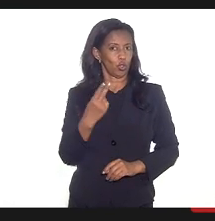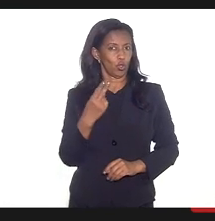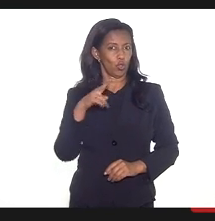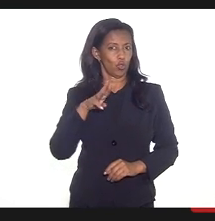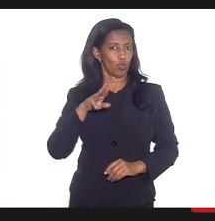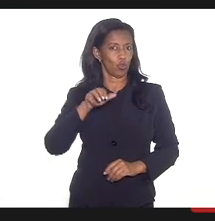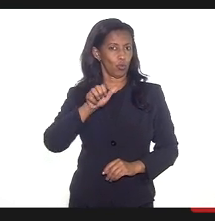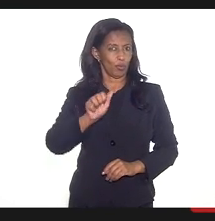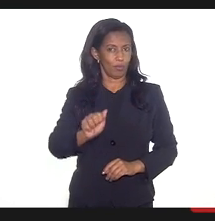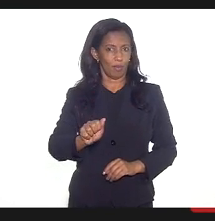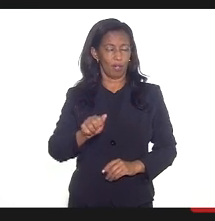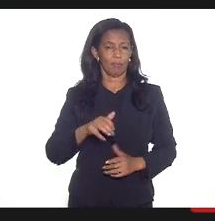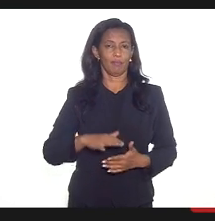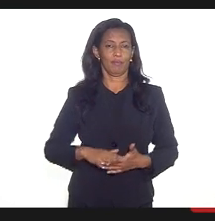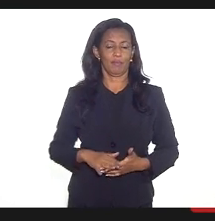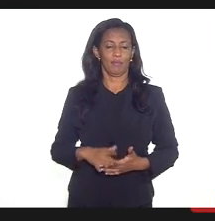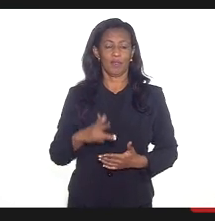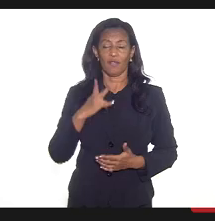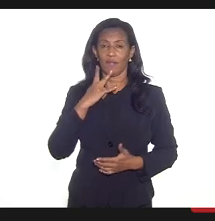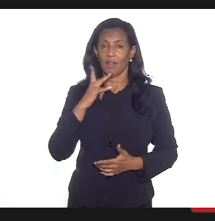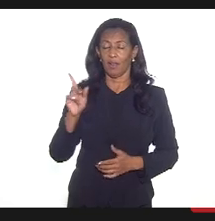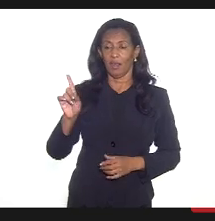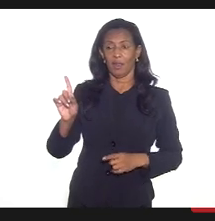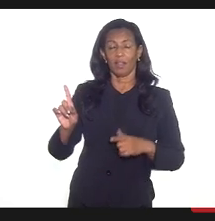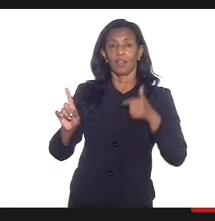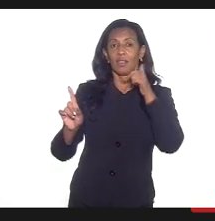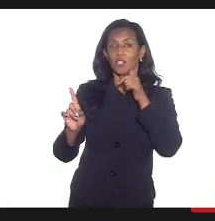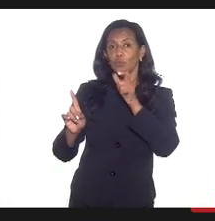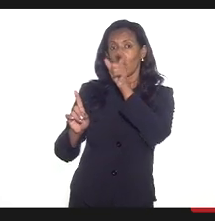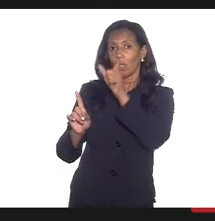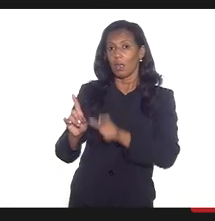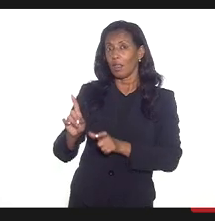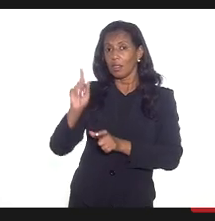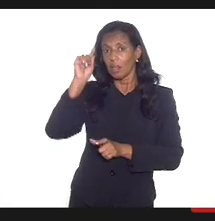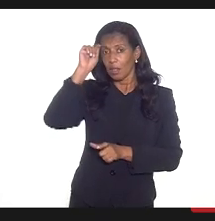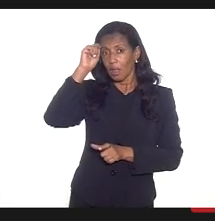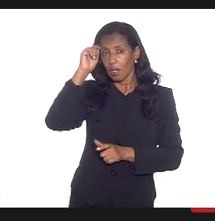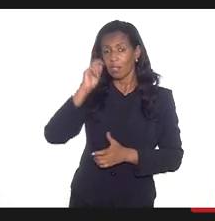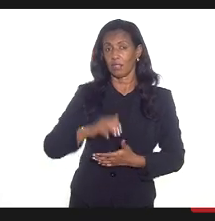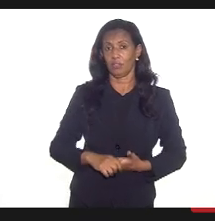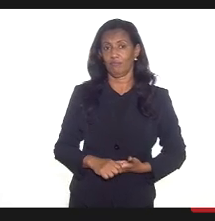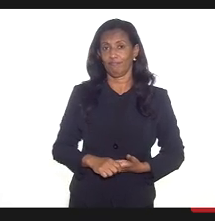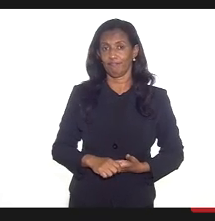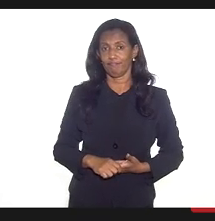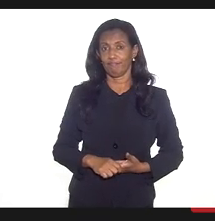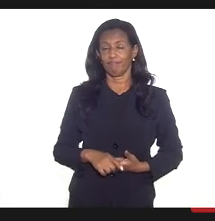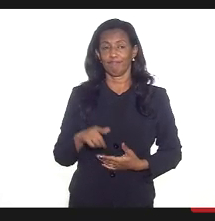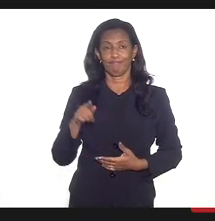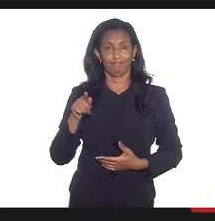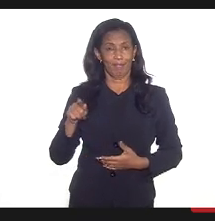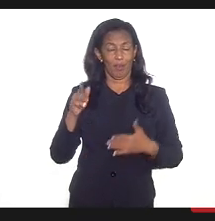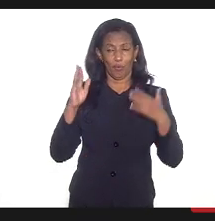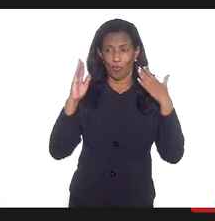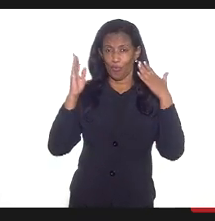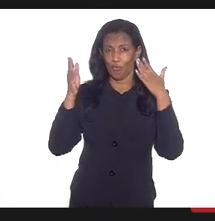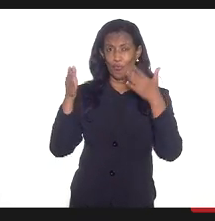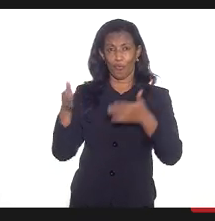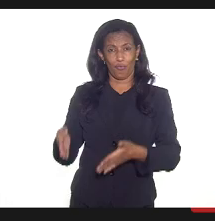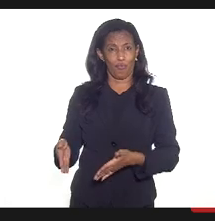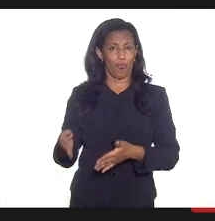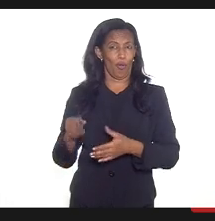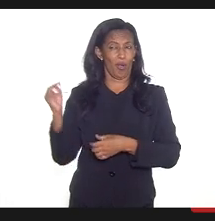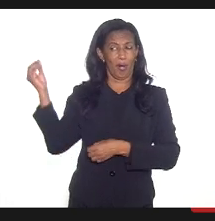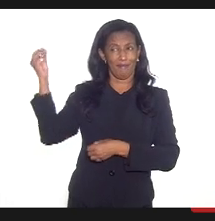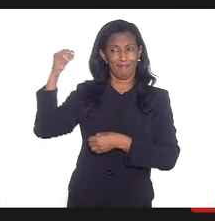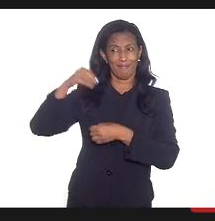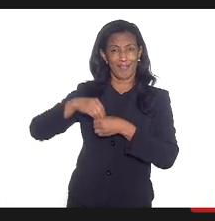questão das mulheres negras é um foco, né? É um ponto dentro